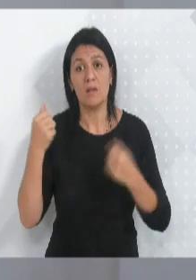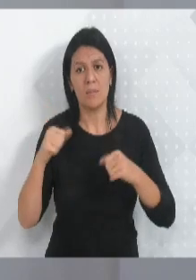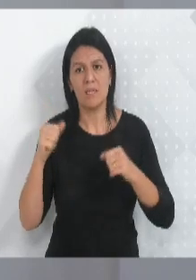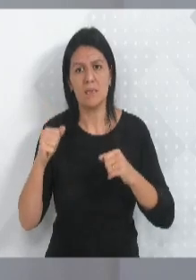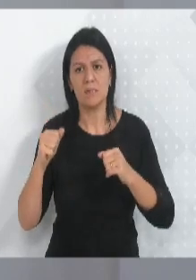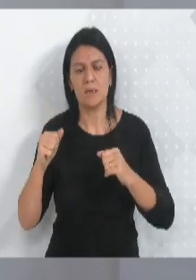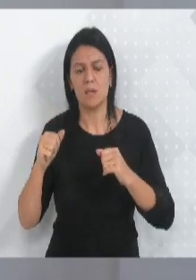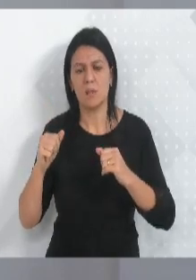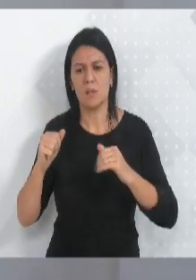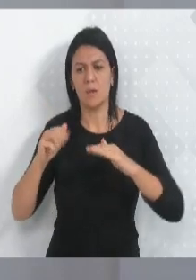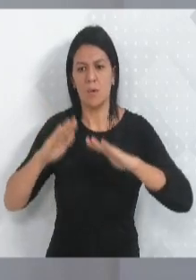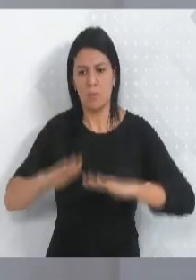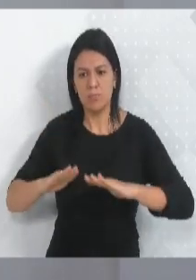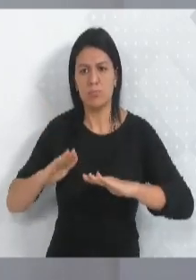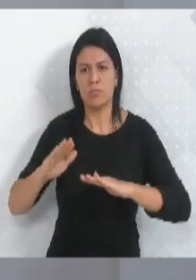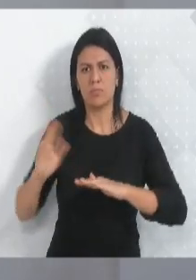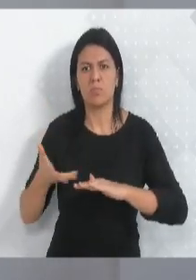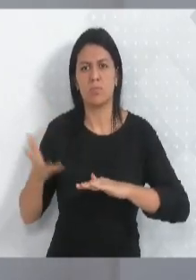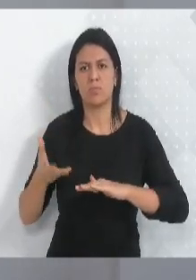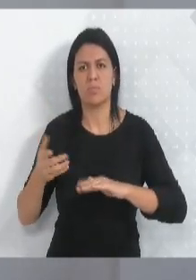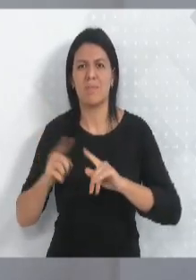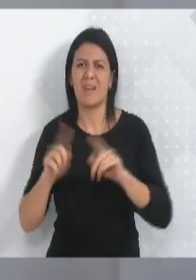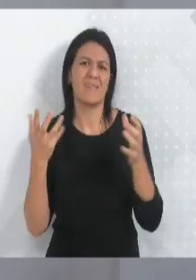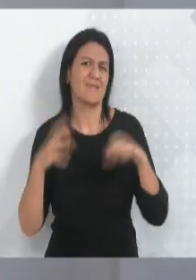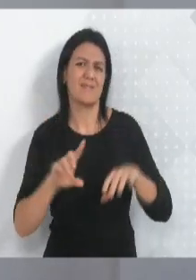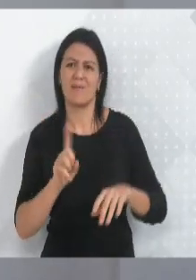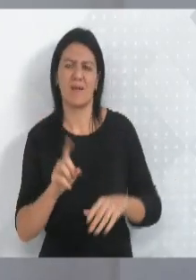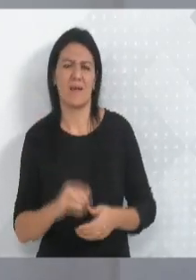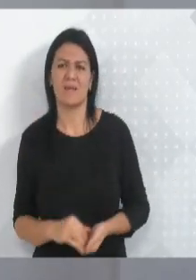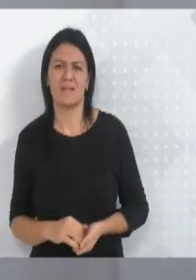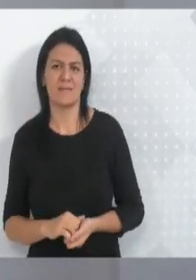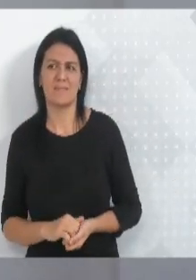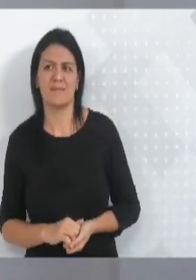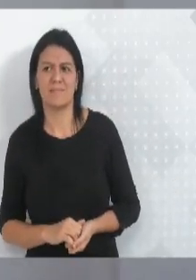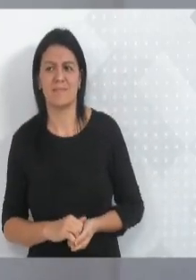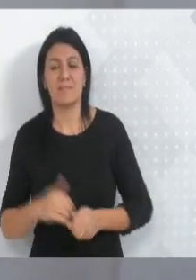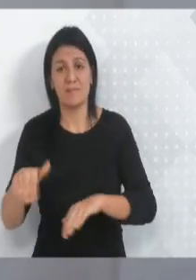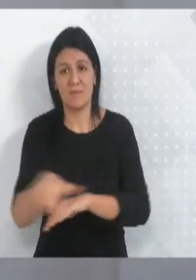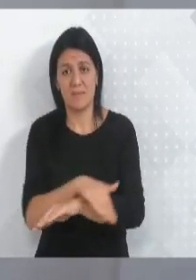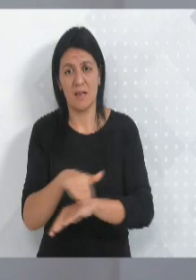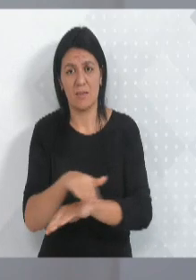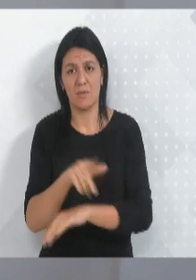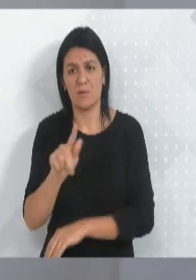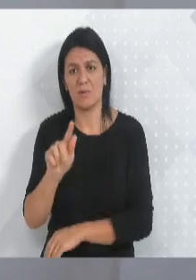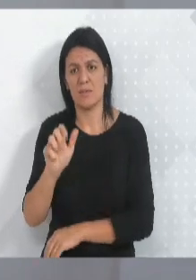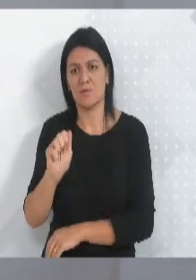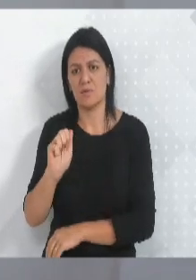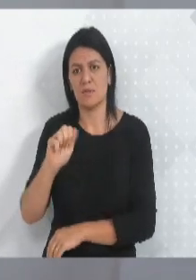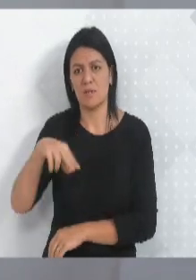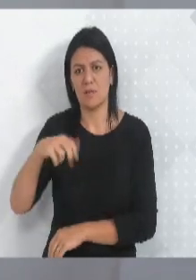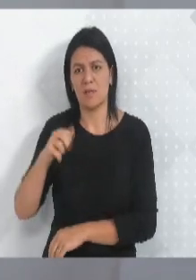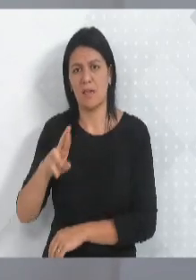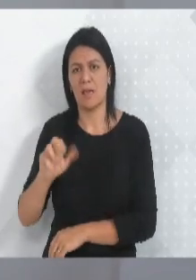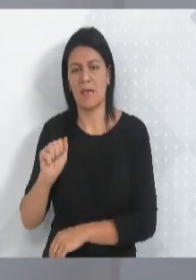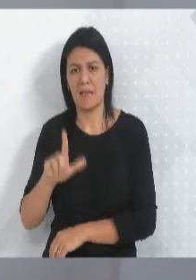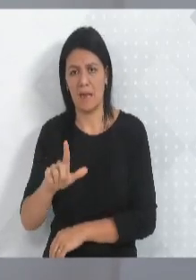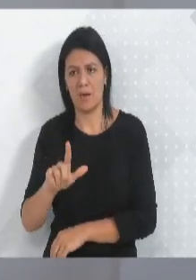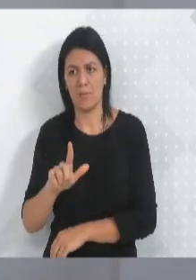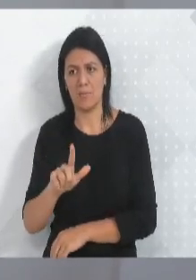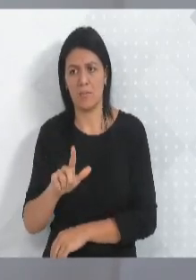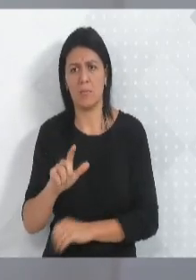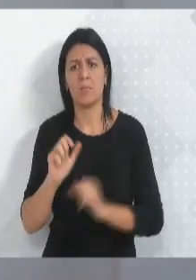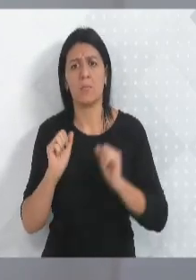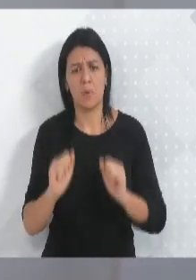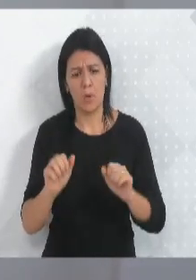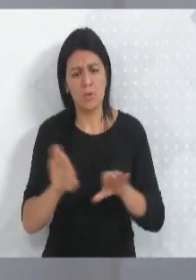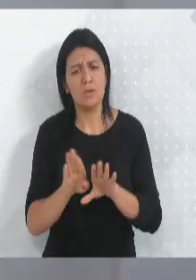de velocidade. E não querem. Na rua General Osório, aqui em frente ao terminal, em outros pontos, poderia